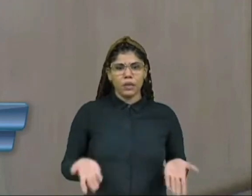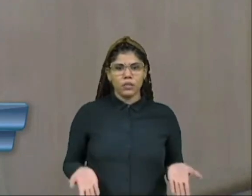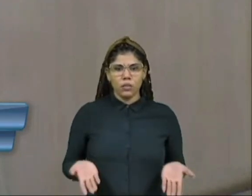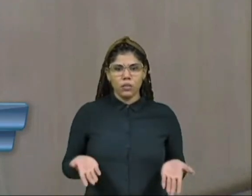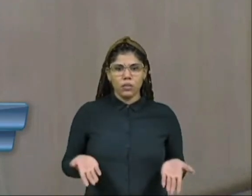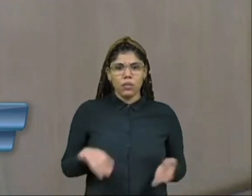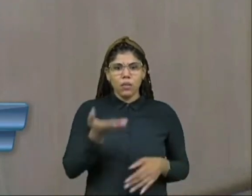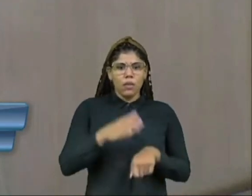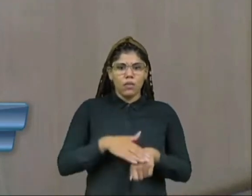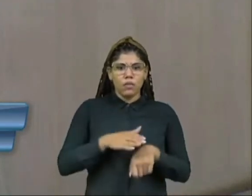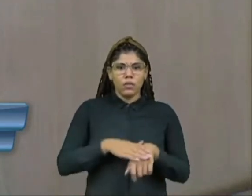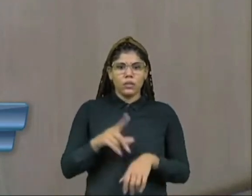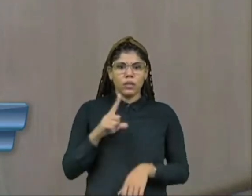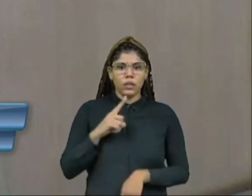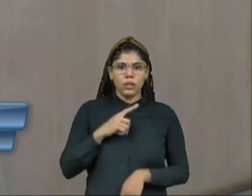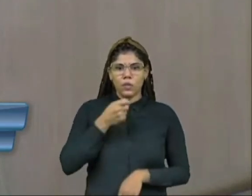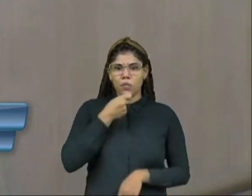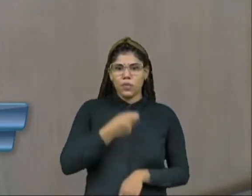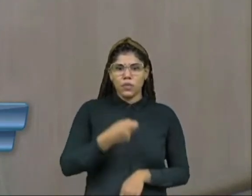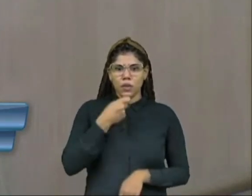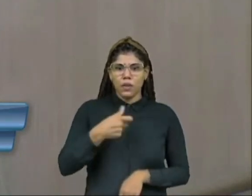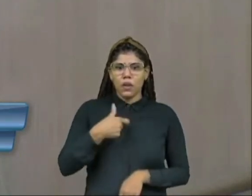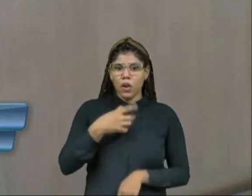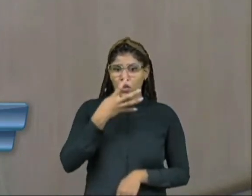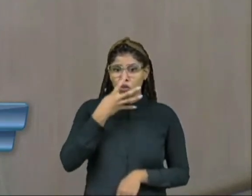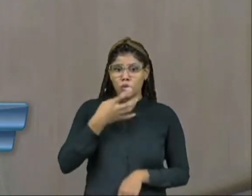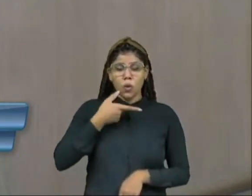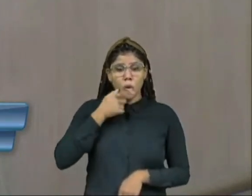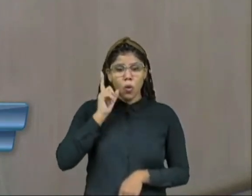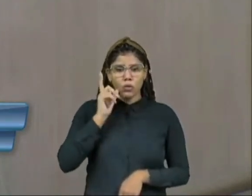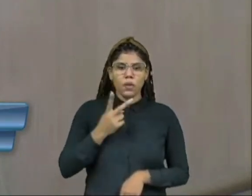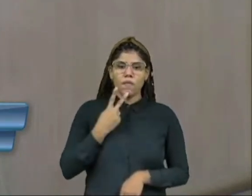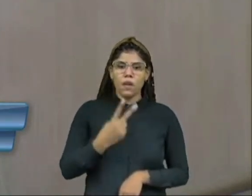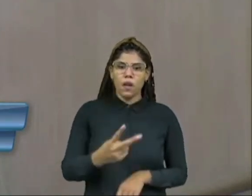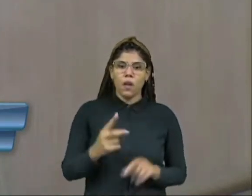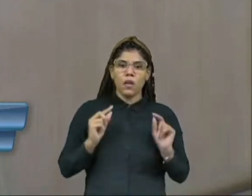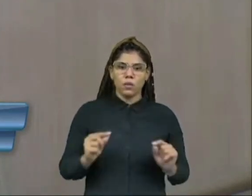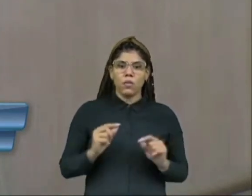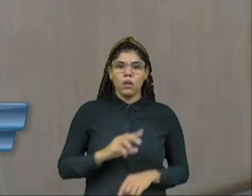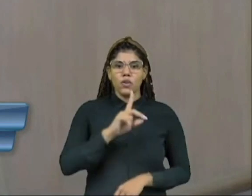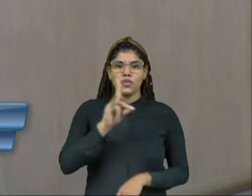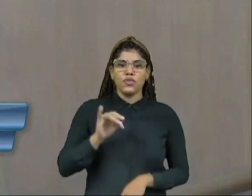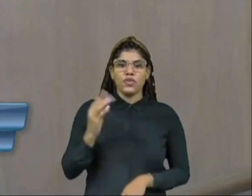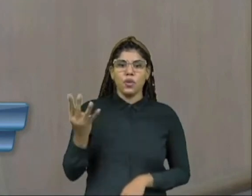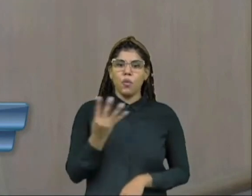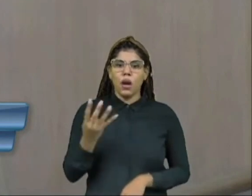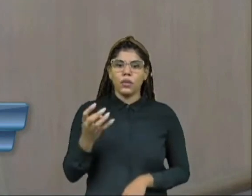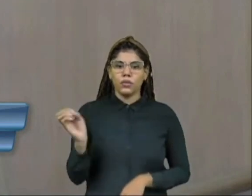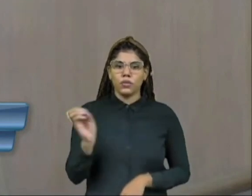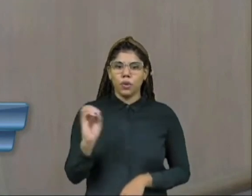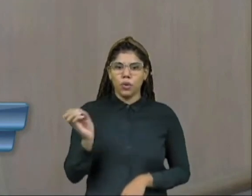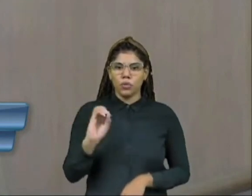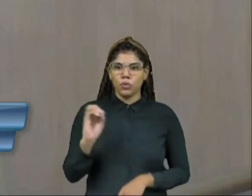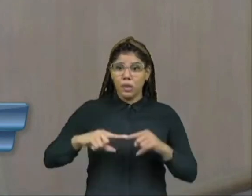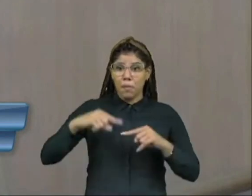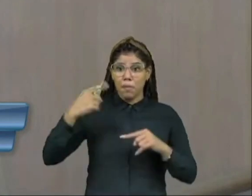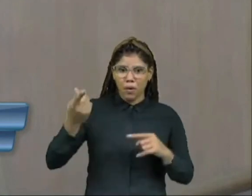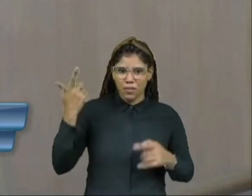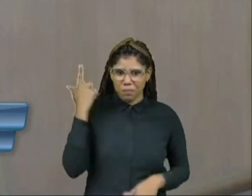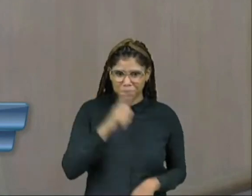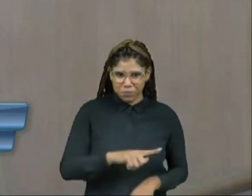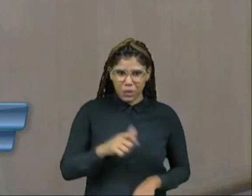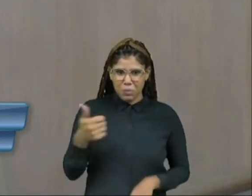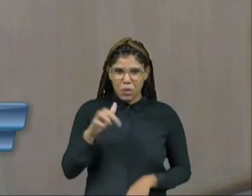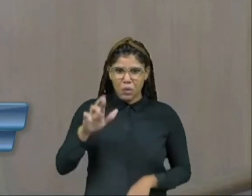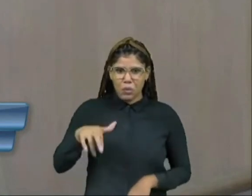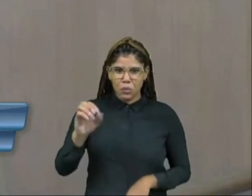Excelência tem uma entrevista que assisti ontem, dizendo no dia 4 de outubro, após sua vitória no primeiro turno,